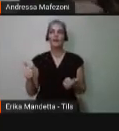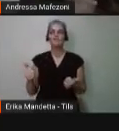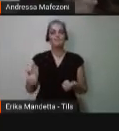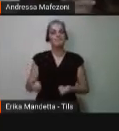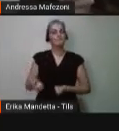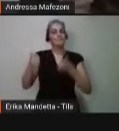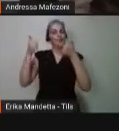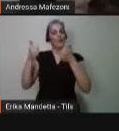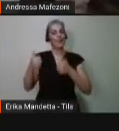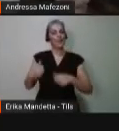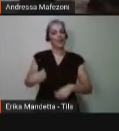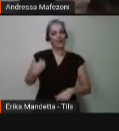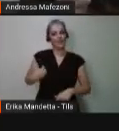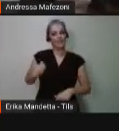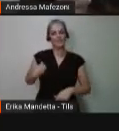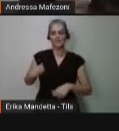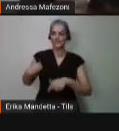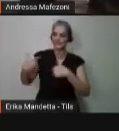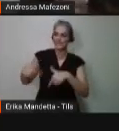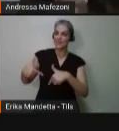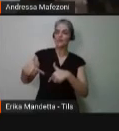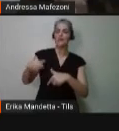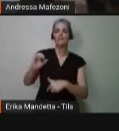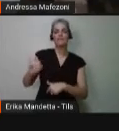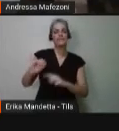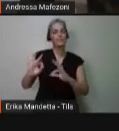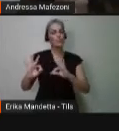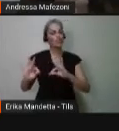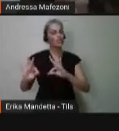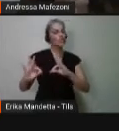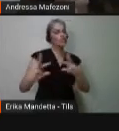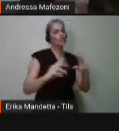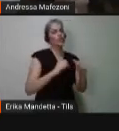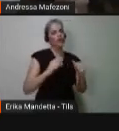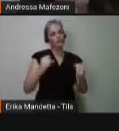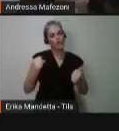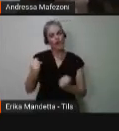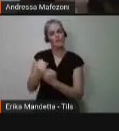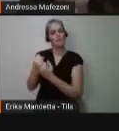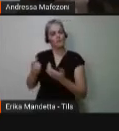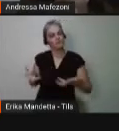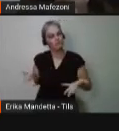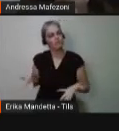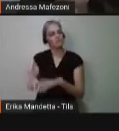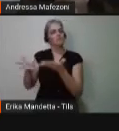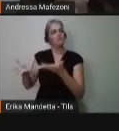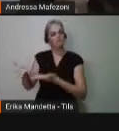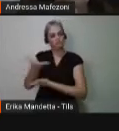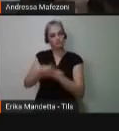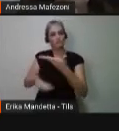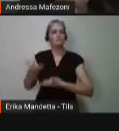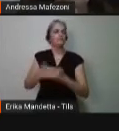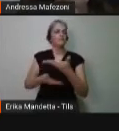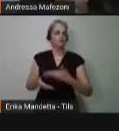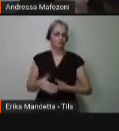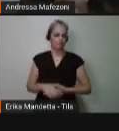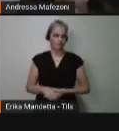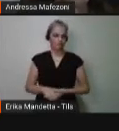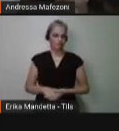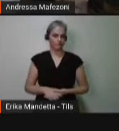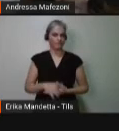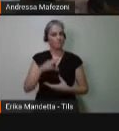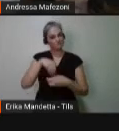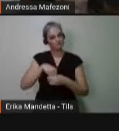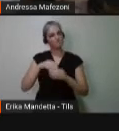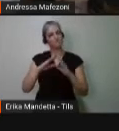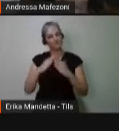bom trabalho com o envolvimento de todos esses atores que compõem as escolas do